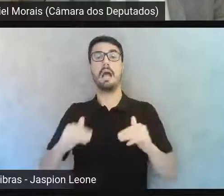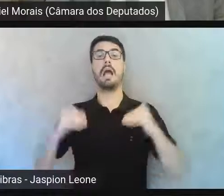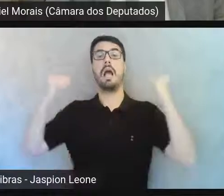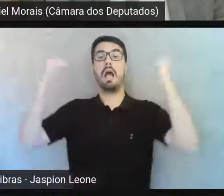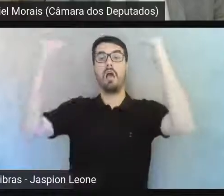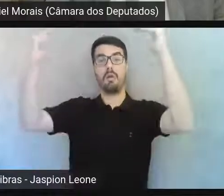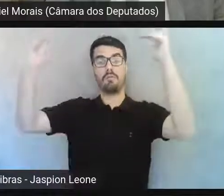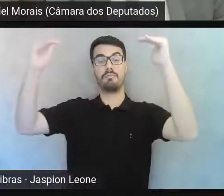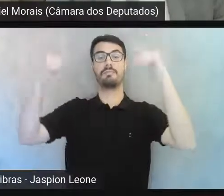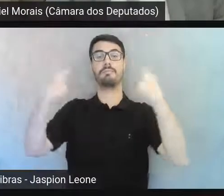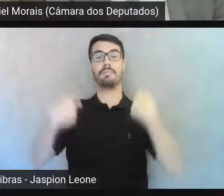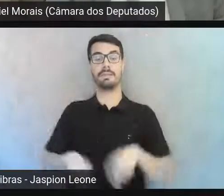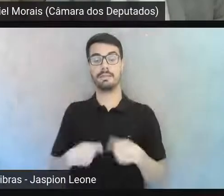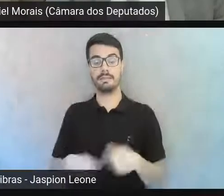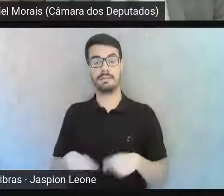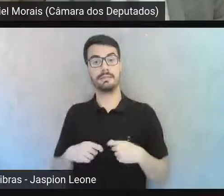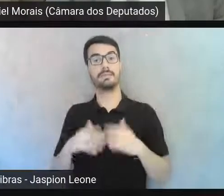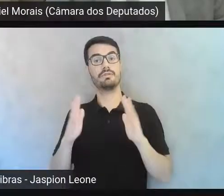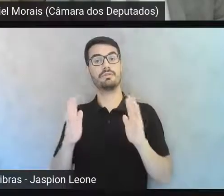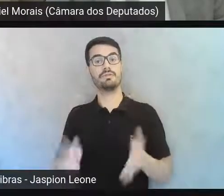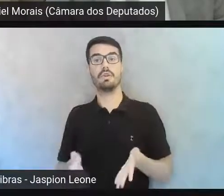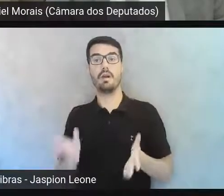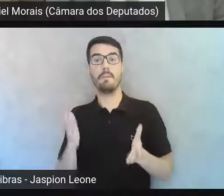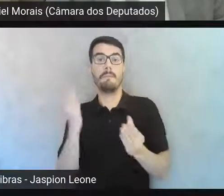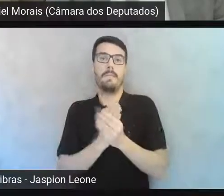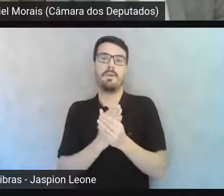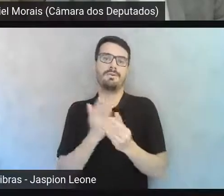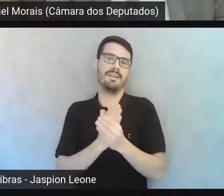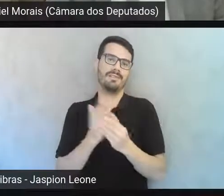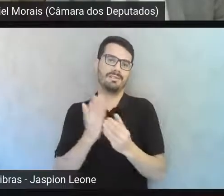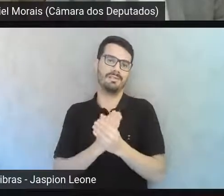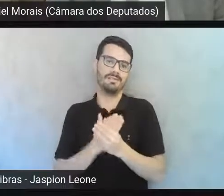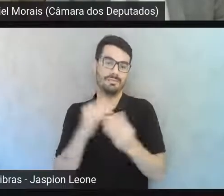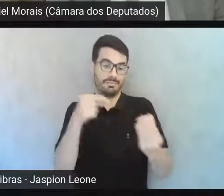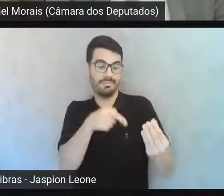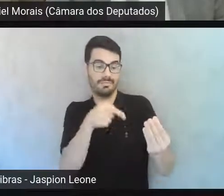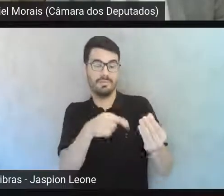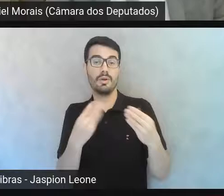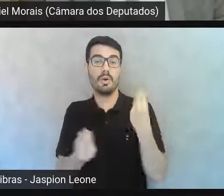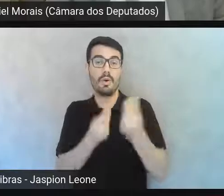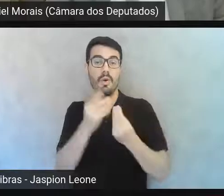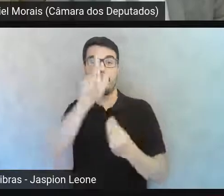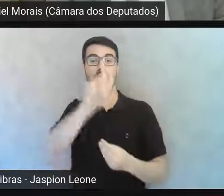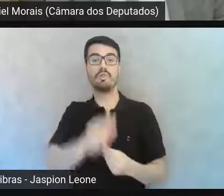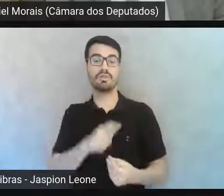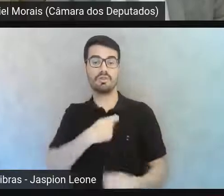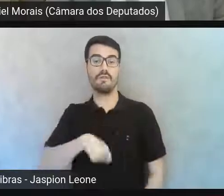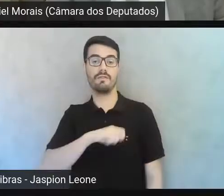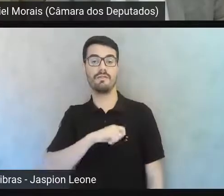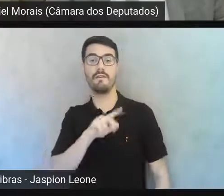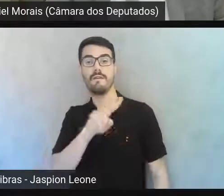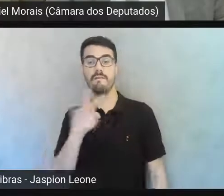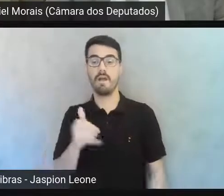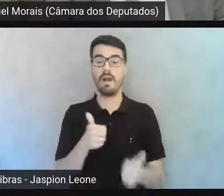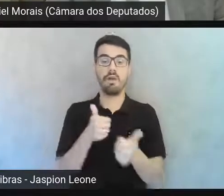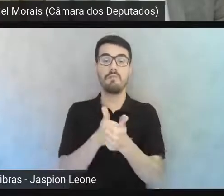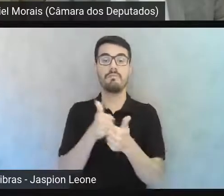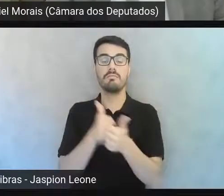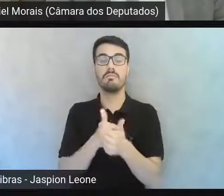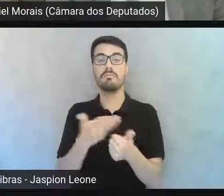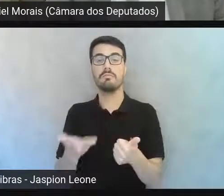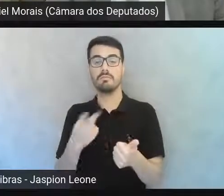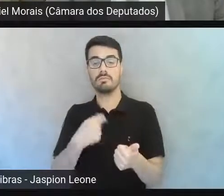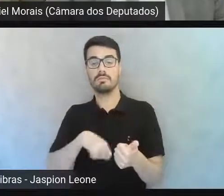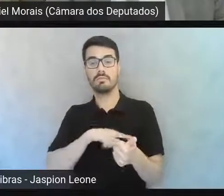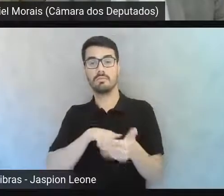que estar documentadas, sedimentadas em processo. Porque se não tiver, como é que o gestor fiscal vai suportar aquela